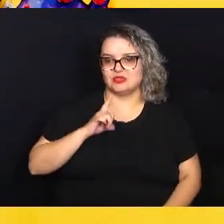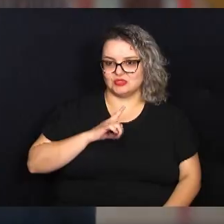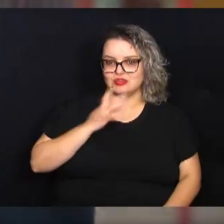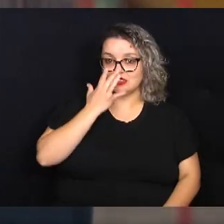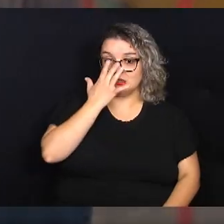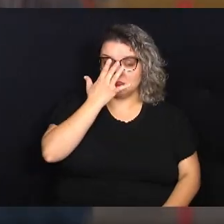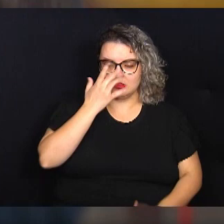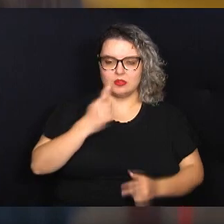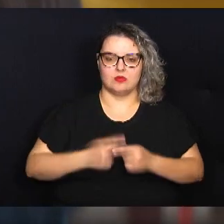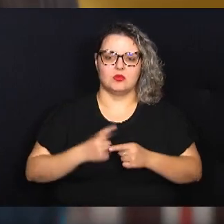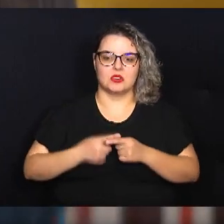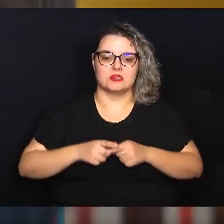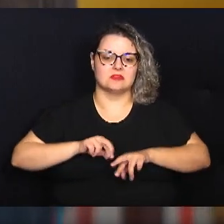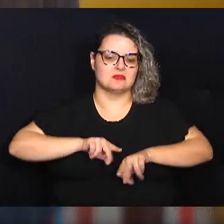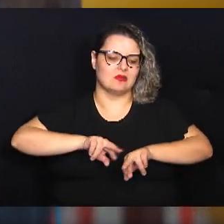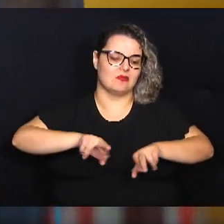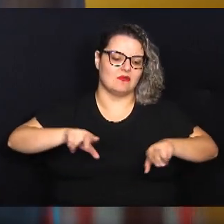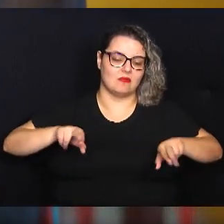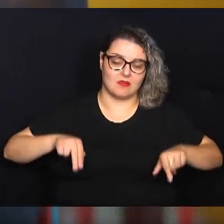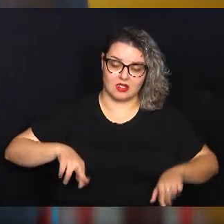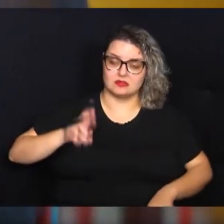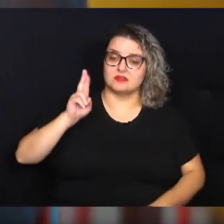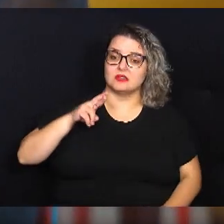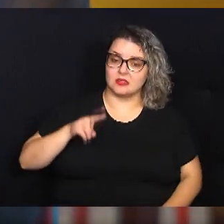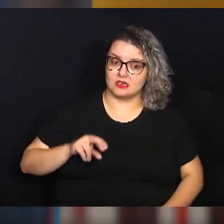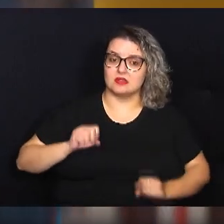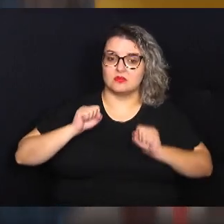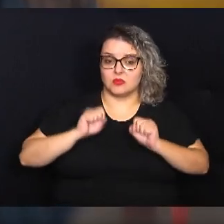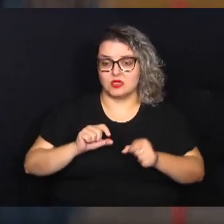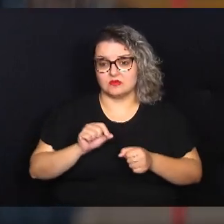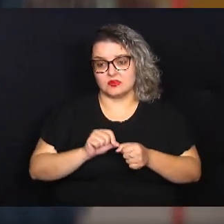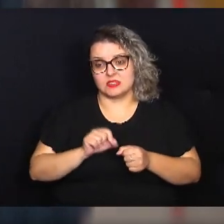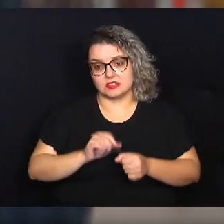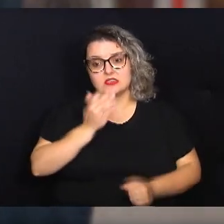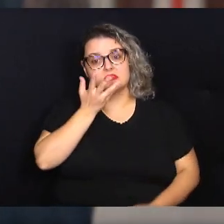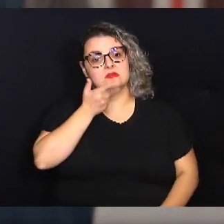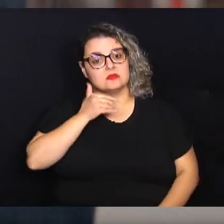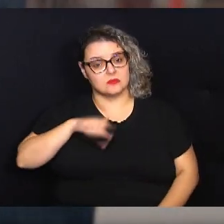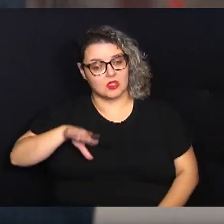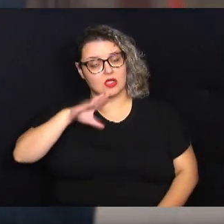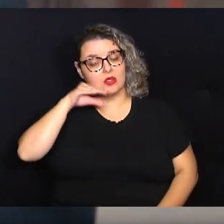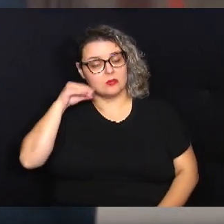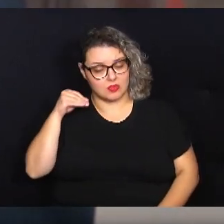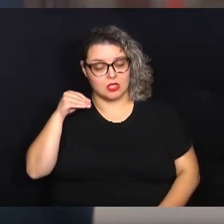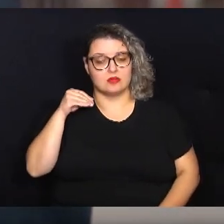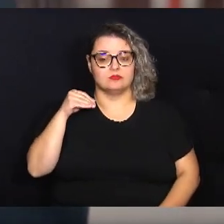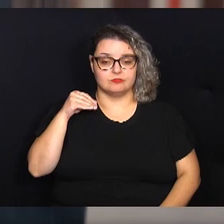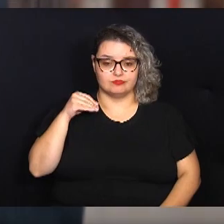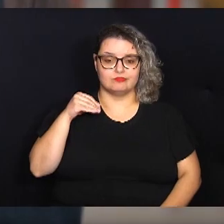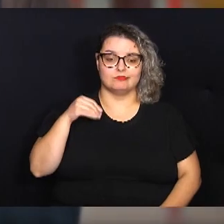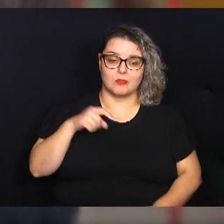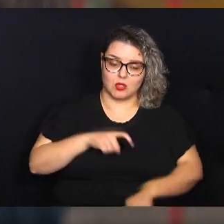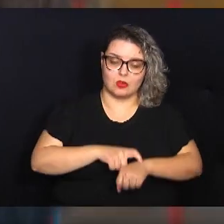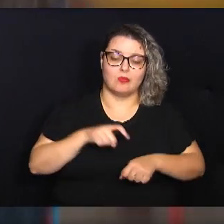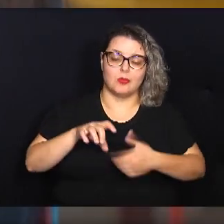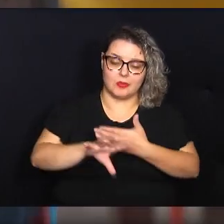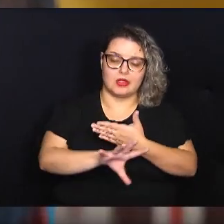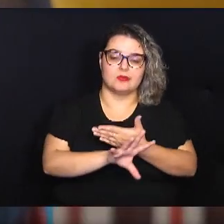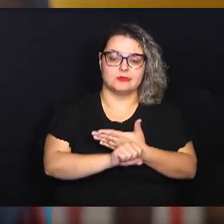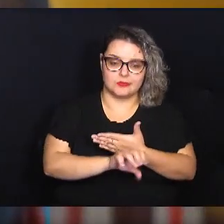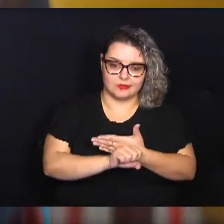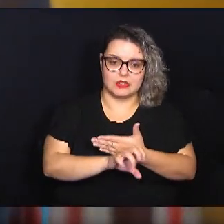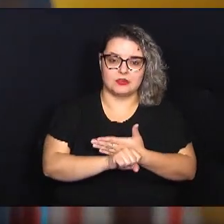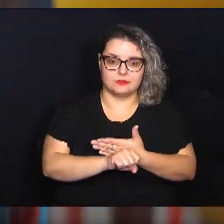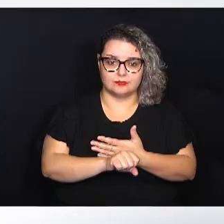existia. Isso porque são diversas as causas que podem levar uma criança ou adolescente à situação